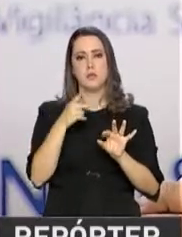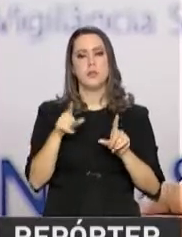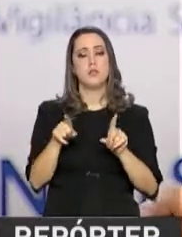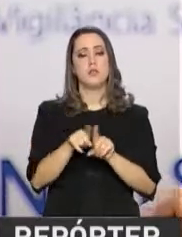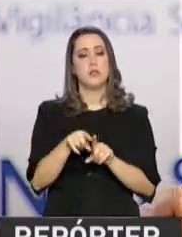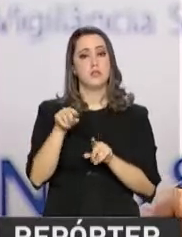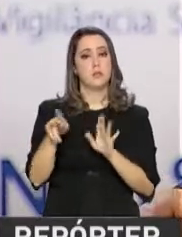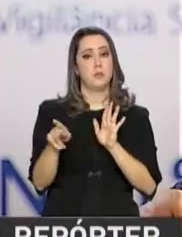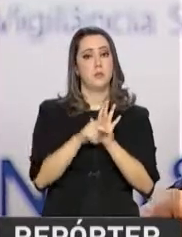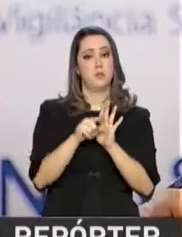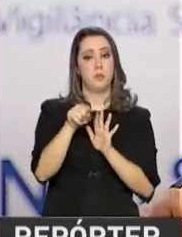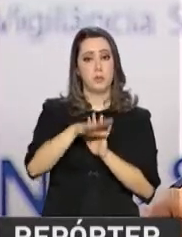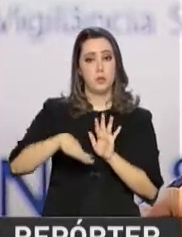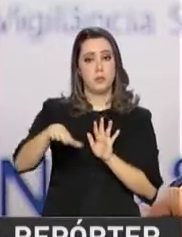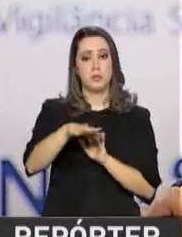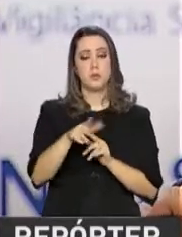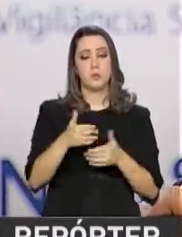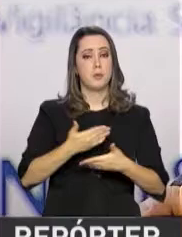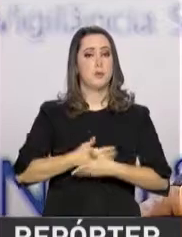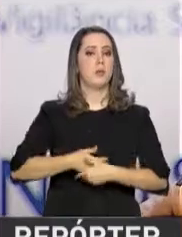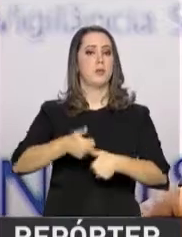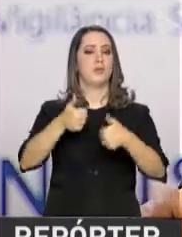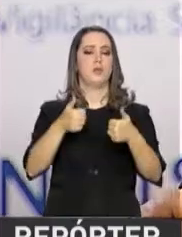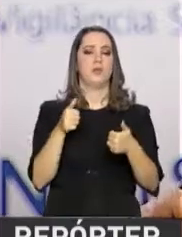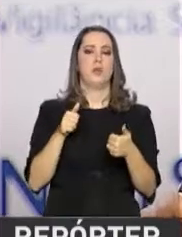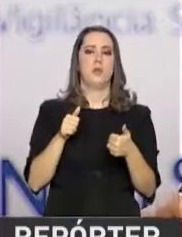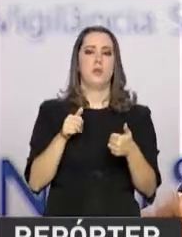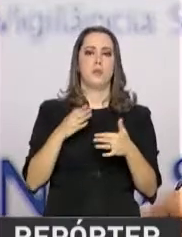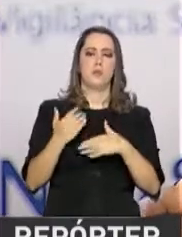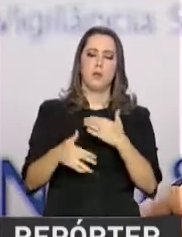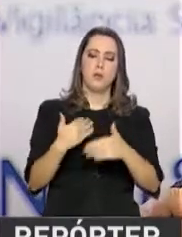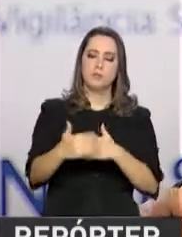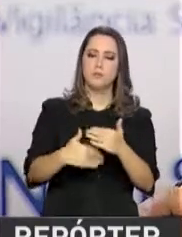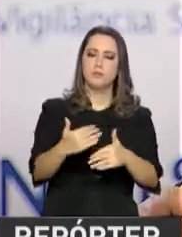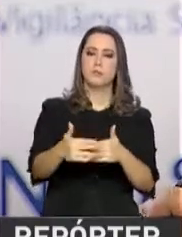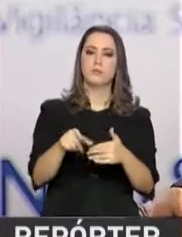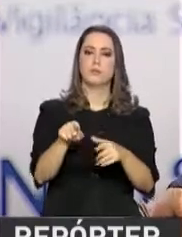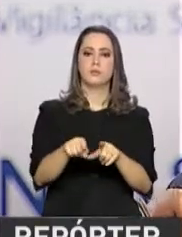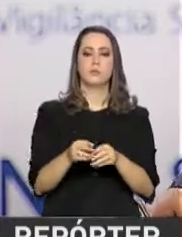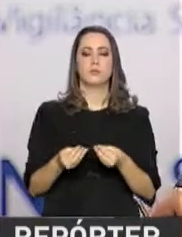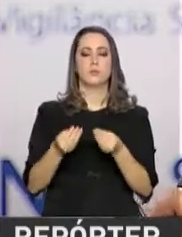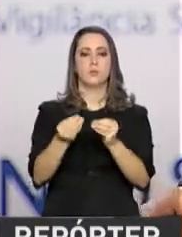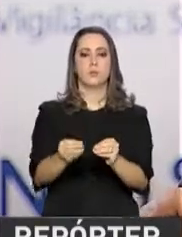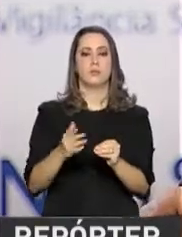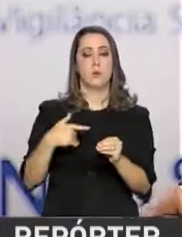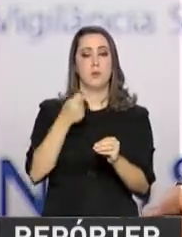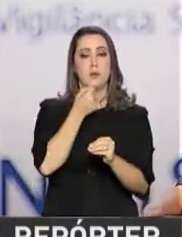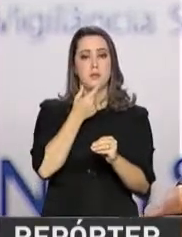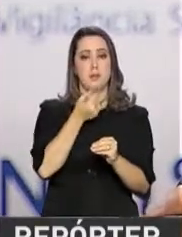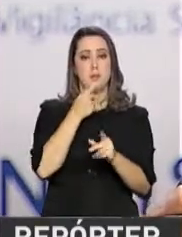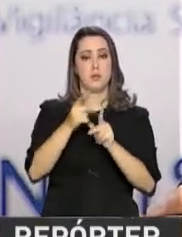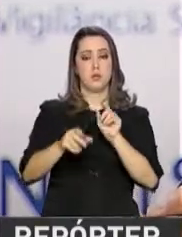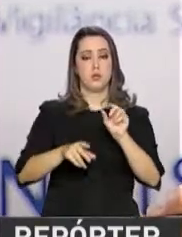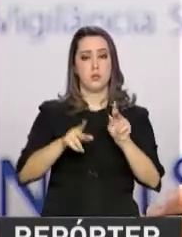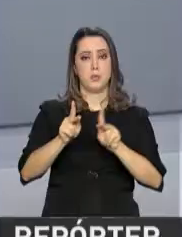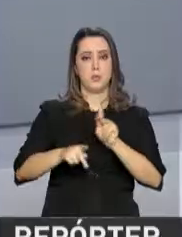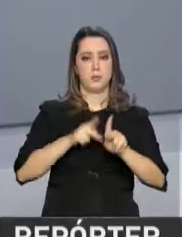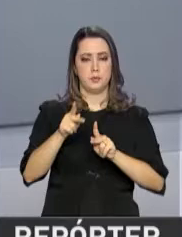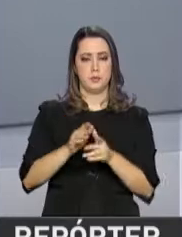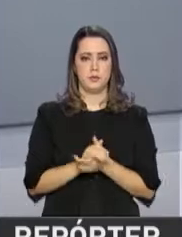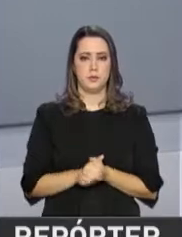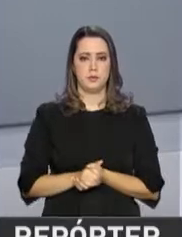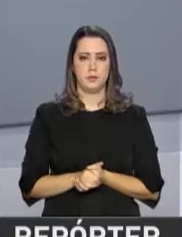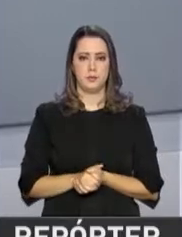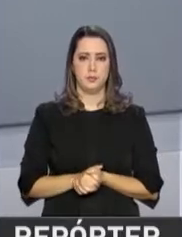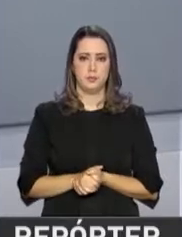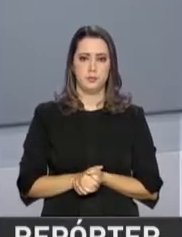a esse mercado para torná-lo ainda mais é pujante mais desenvolvido fornecendo mais medicamentos população brasileira